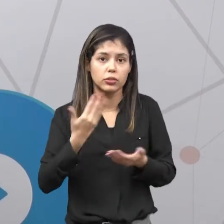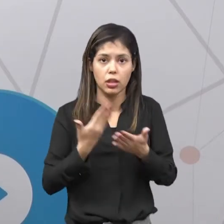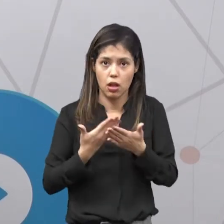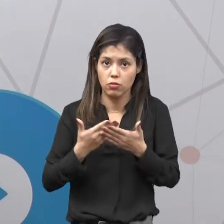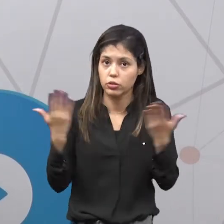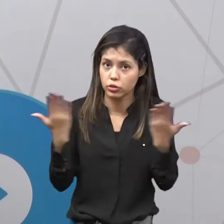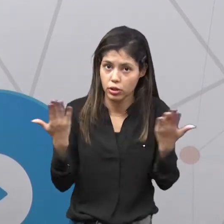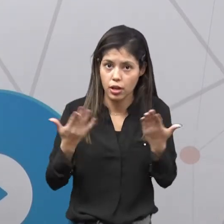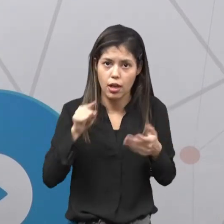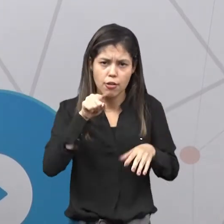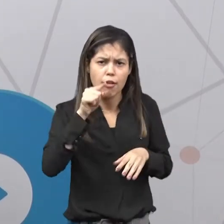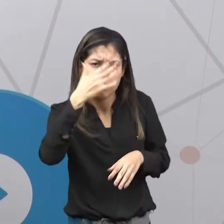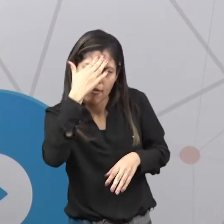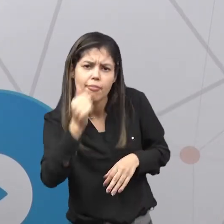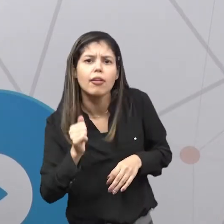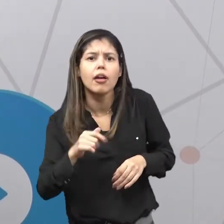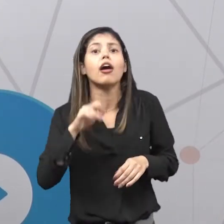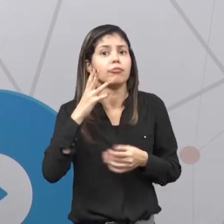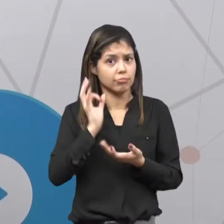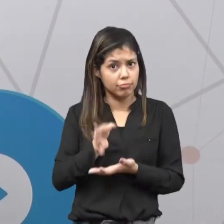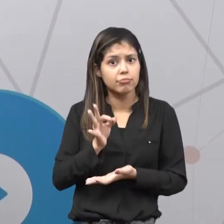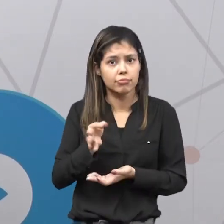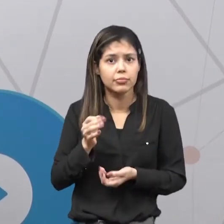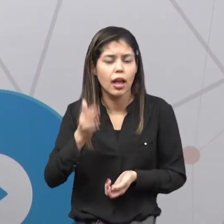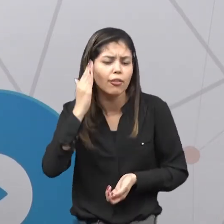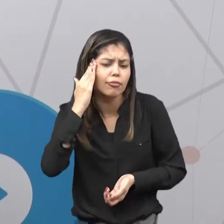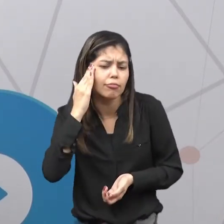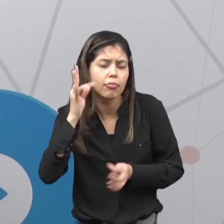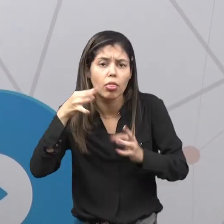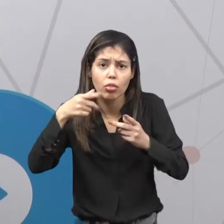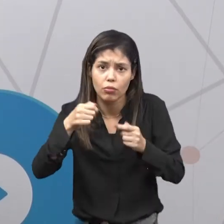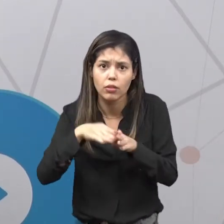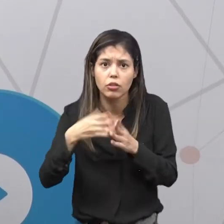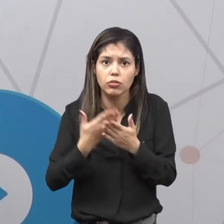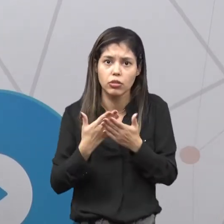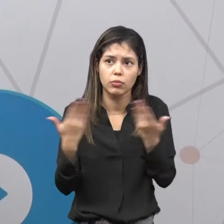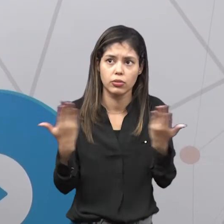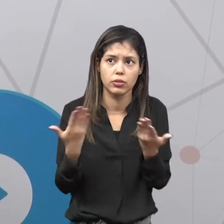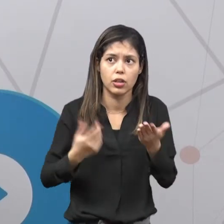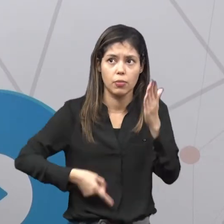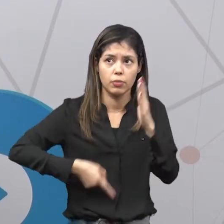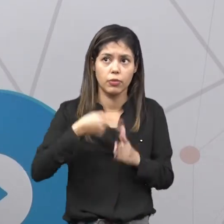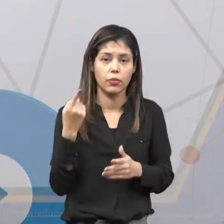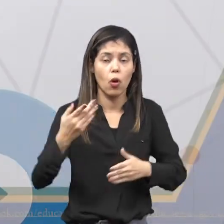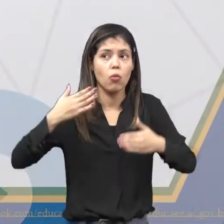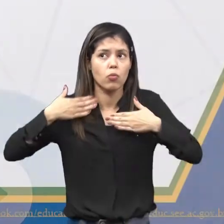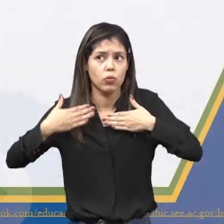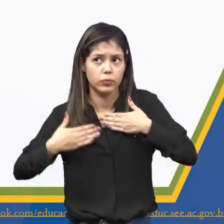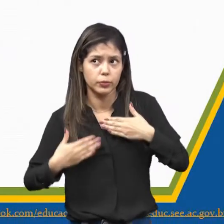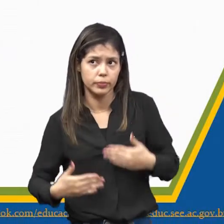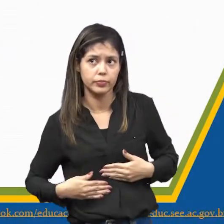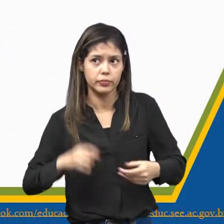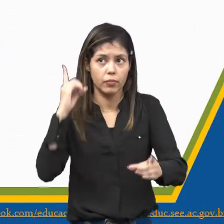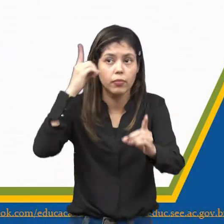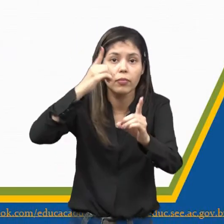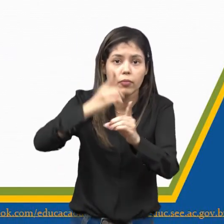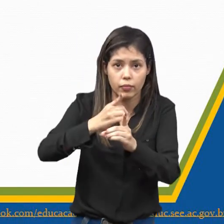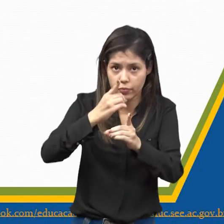de hoje, saber se vocês realmente aprenderam o que nós estudamos hoje, tá? E o primeiro é, no